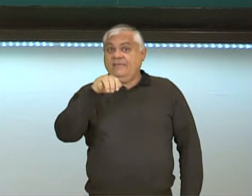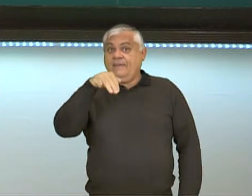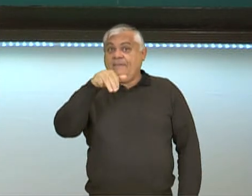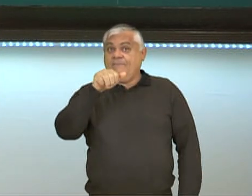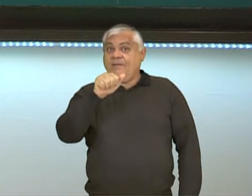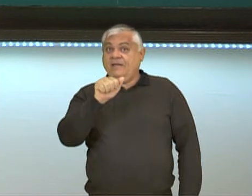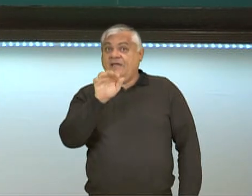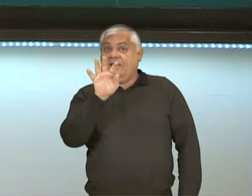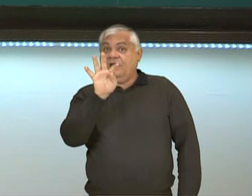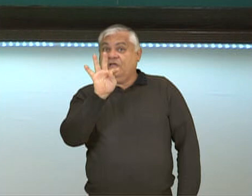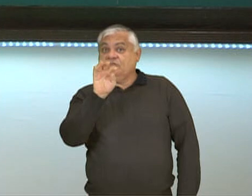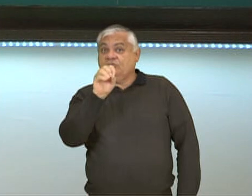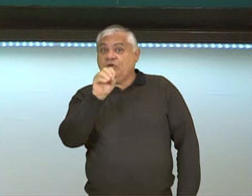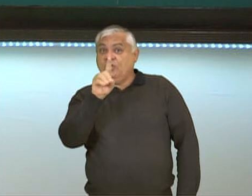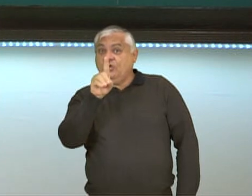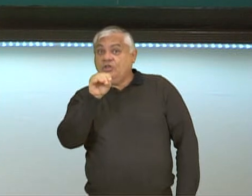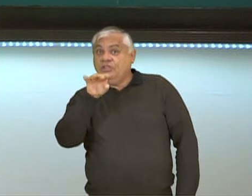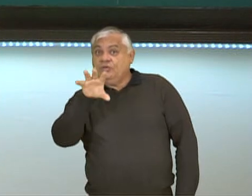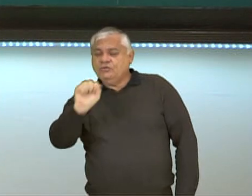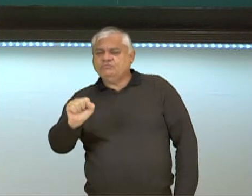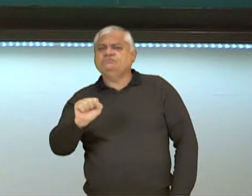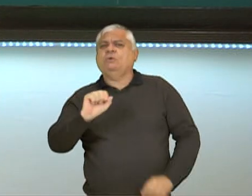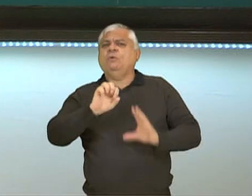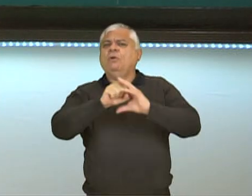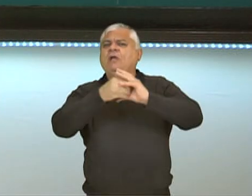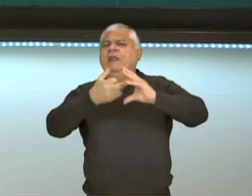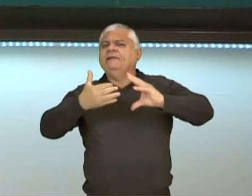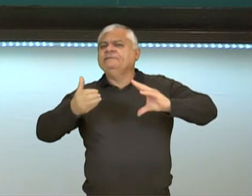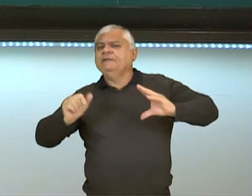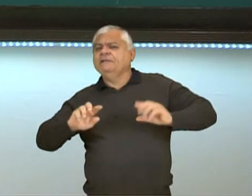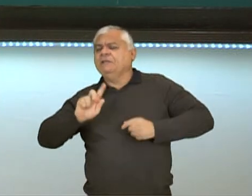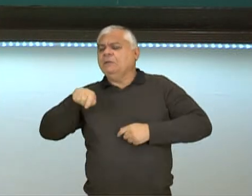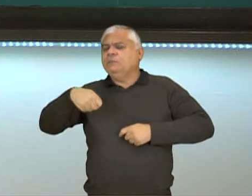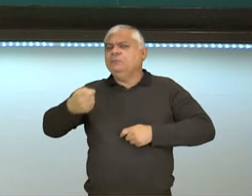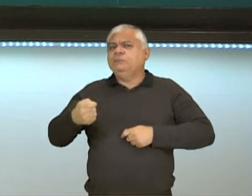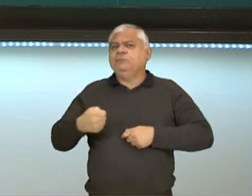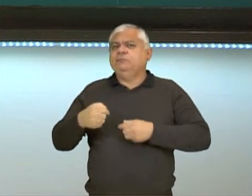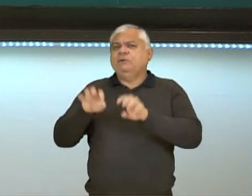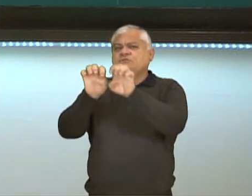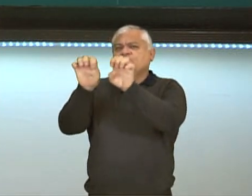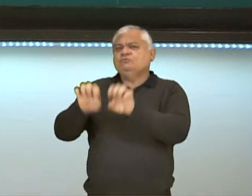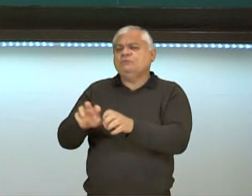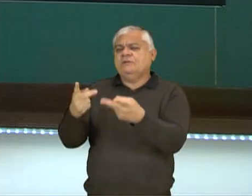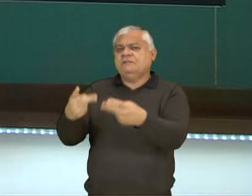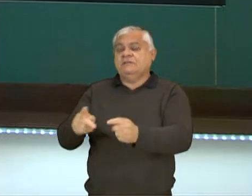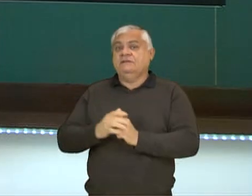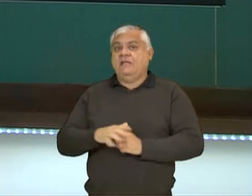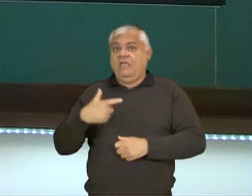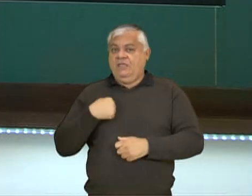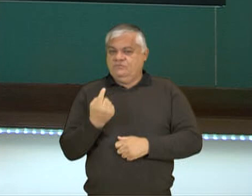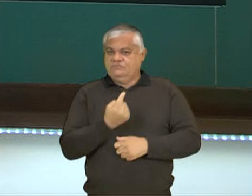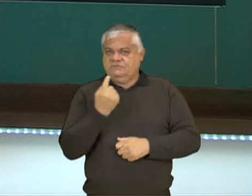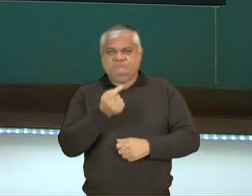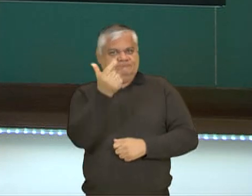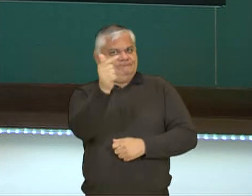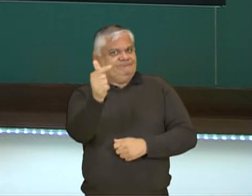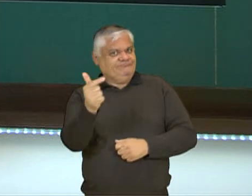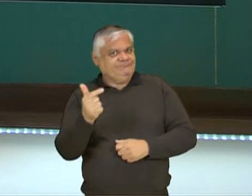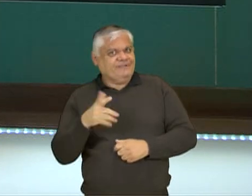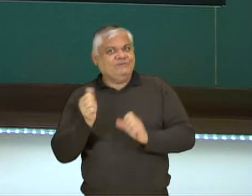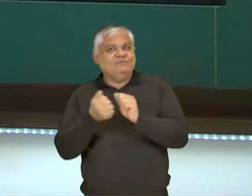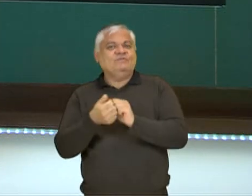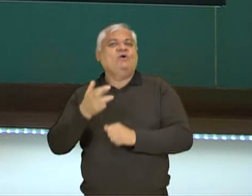os nemateumintos e vamos falar das suas características morfológicas, isso mesmo. E eu não estou sozinha,